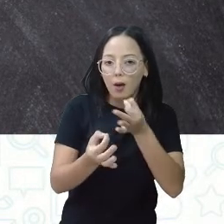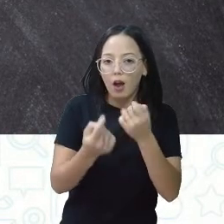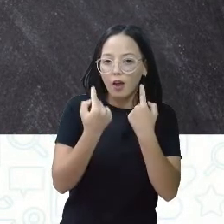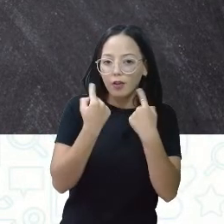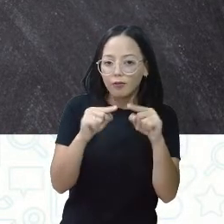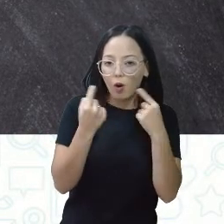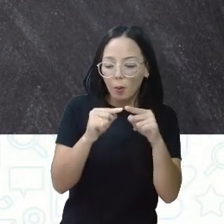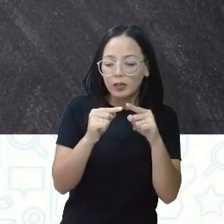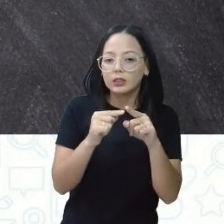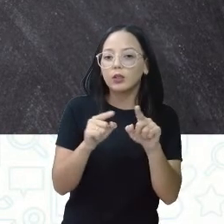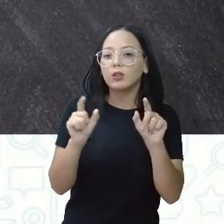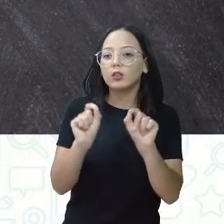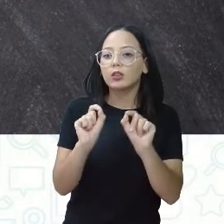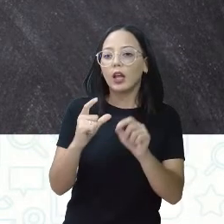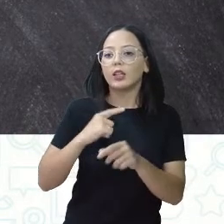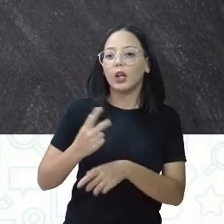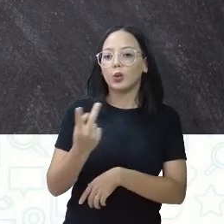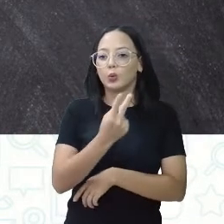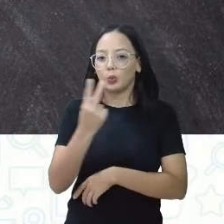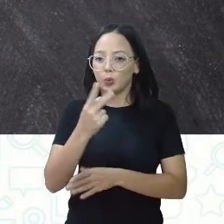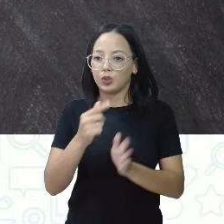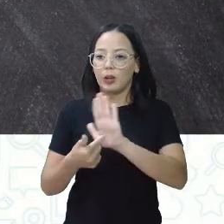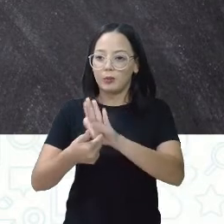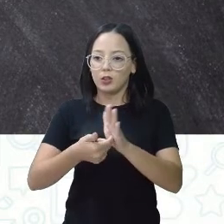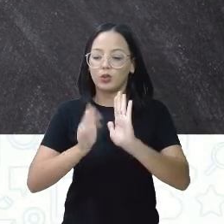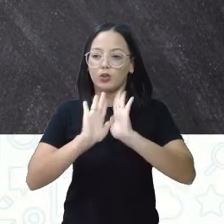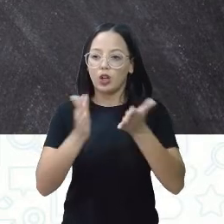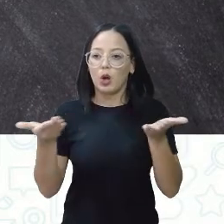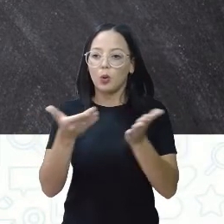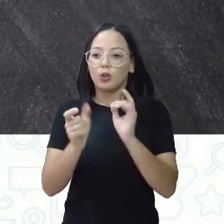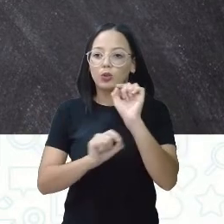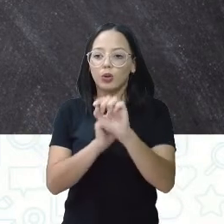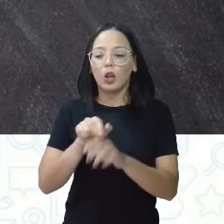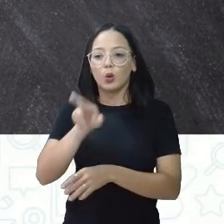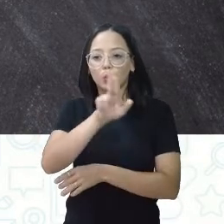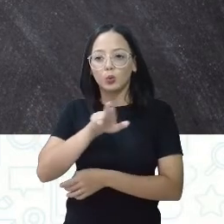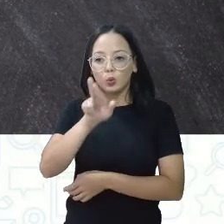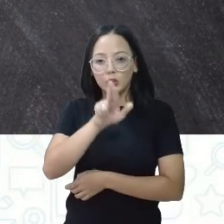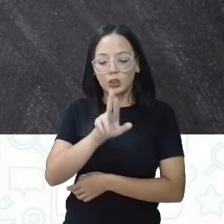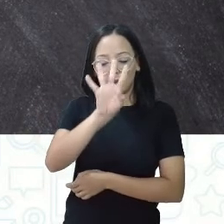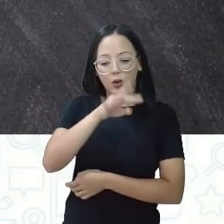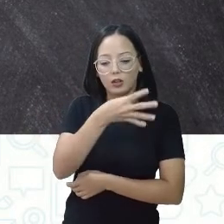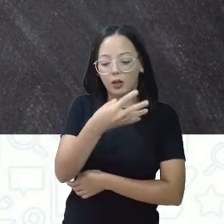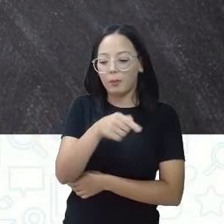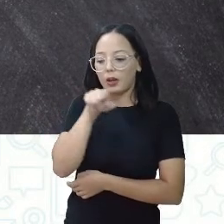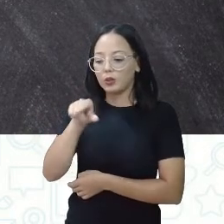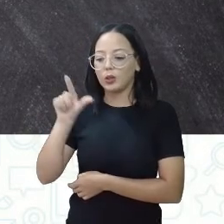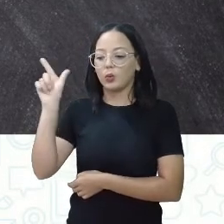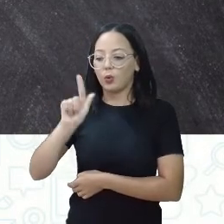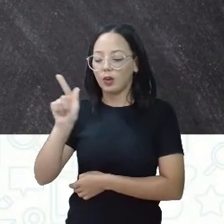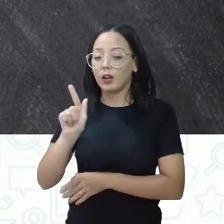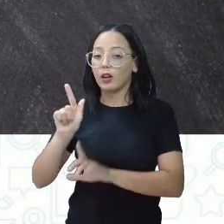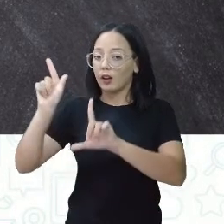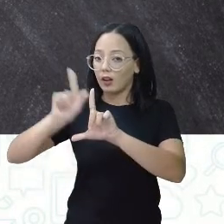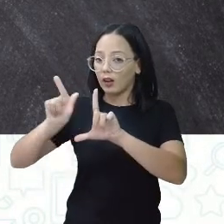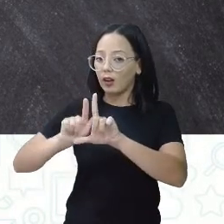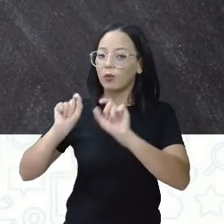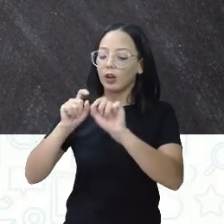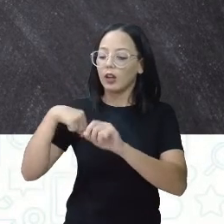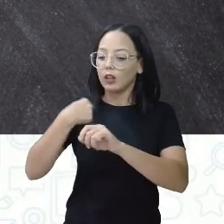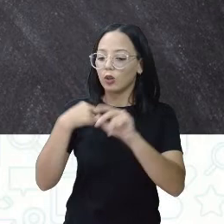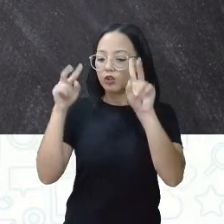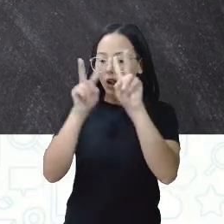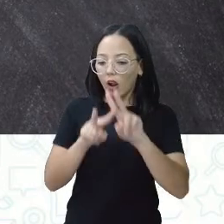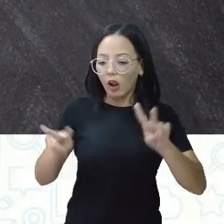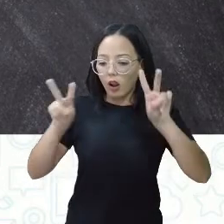existem duas maneiras principais que foram as apresentadas hoje, né? Através da tabela e do gráfico. E que essa habilidade de ler a tabela e